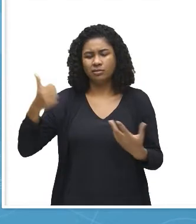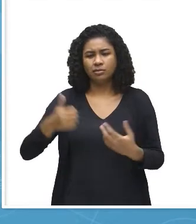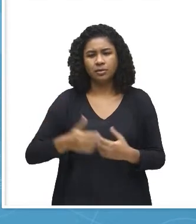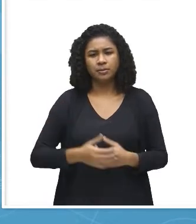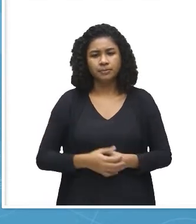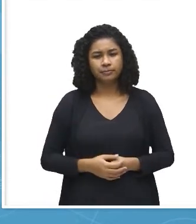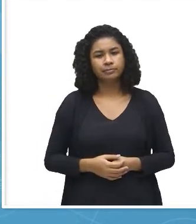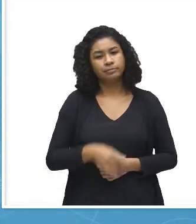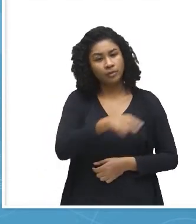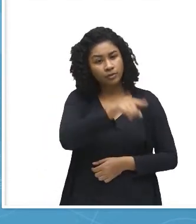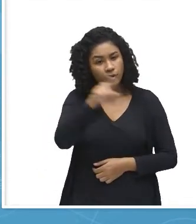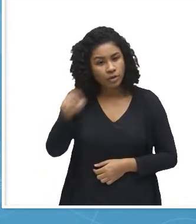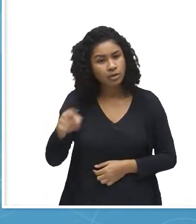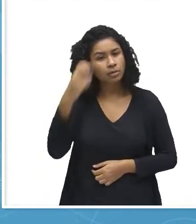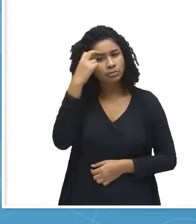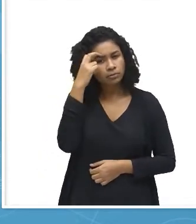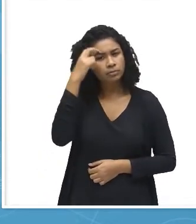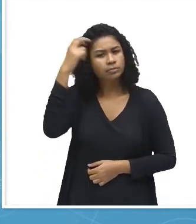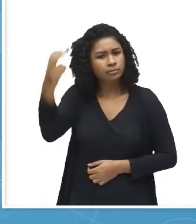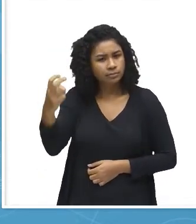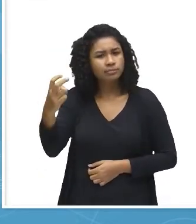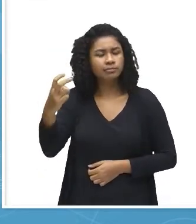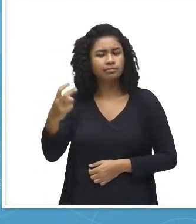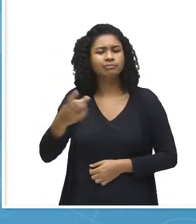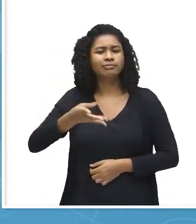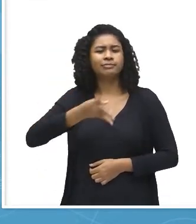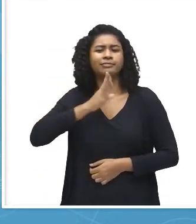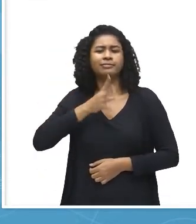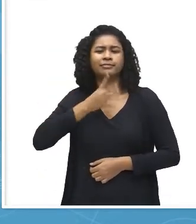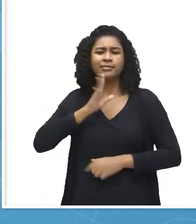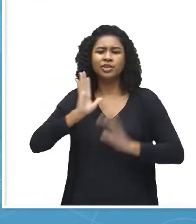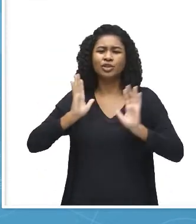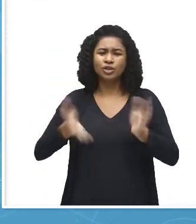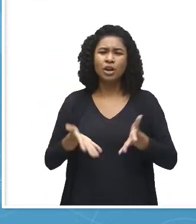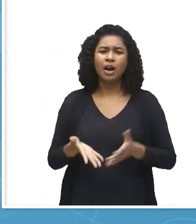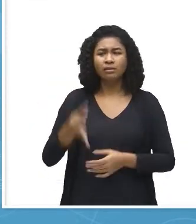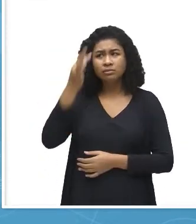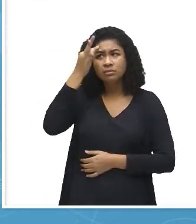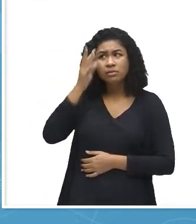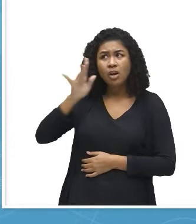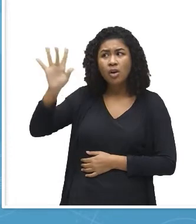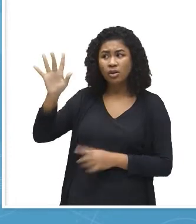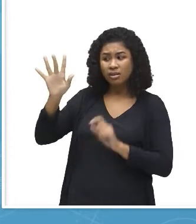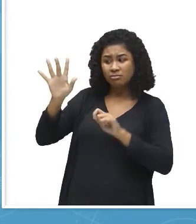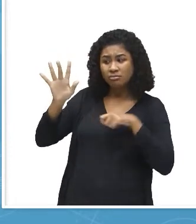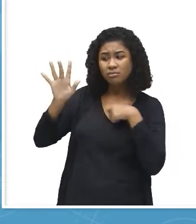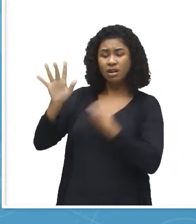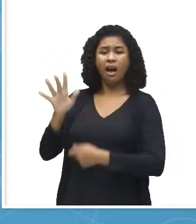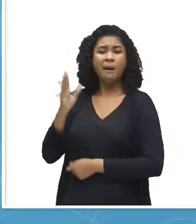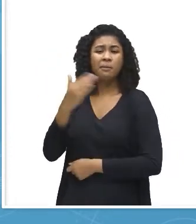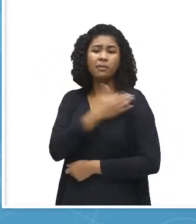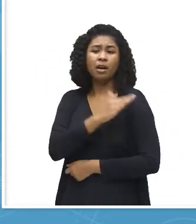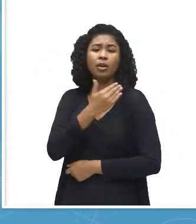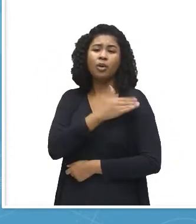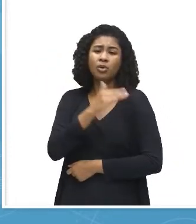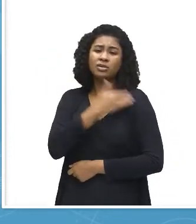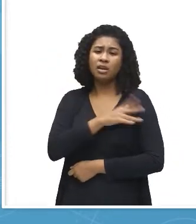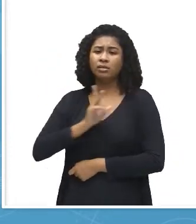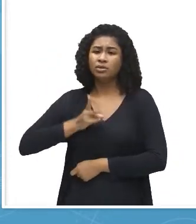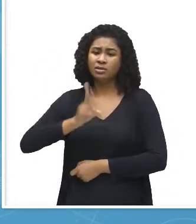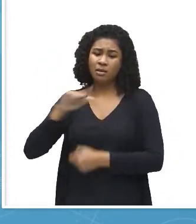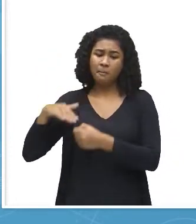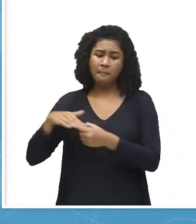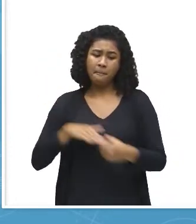são inteligentes, que eram teorias altamente preconceituosas, que discriminavam as culturas